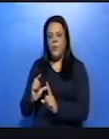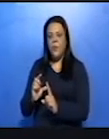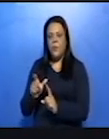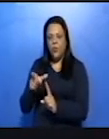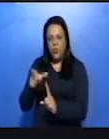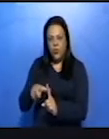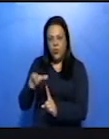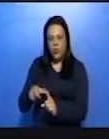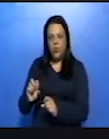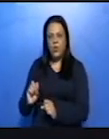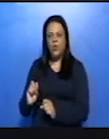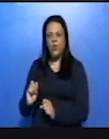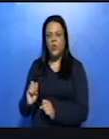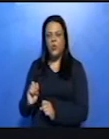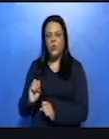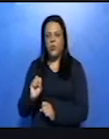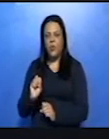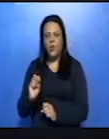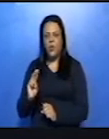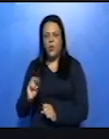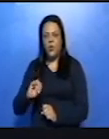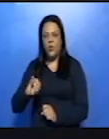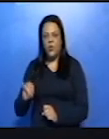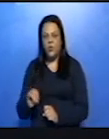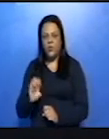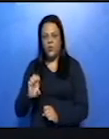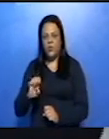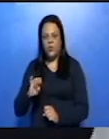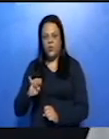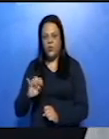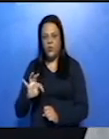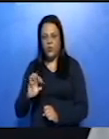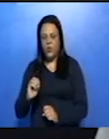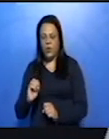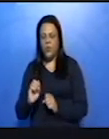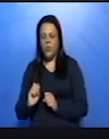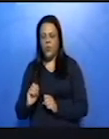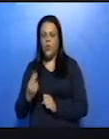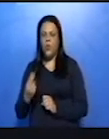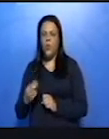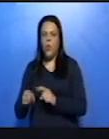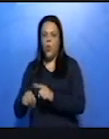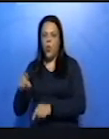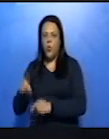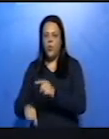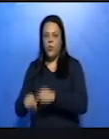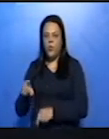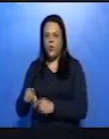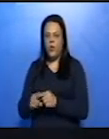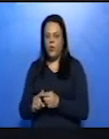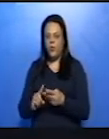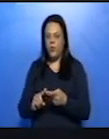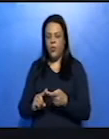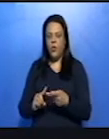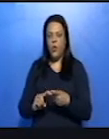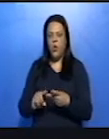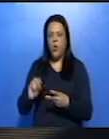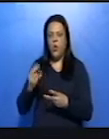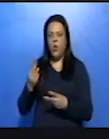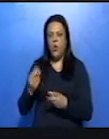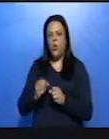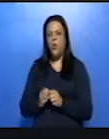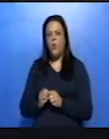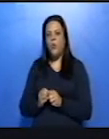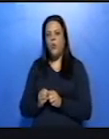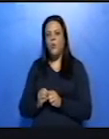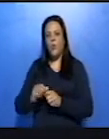direto, de objeto indireto, de predicativo, de complemento nominal ou